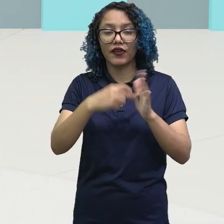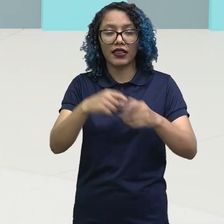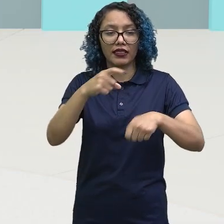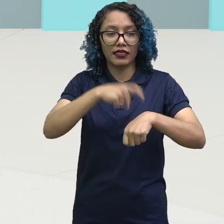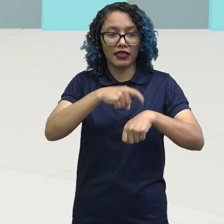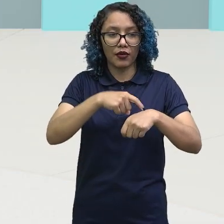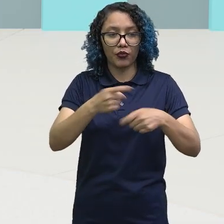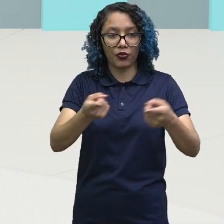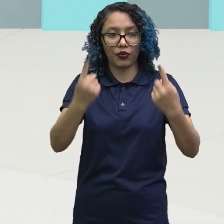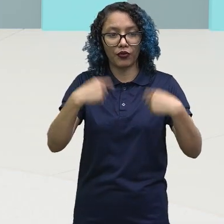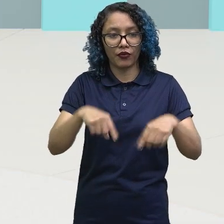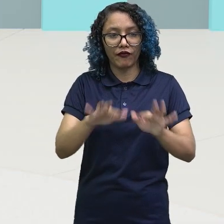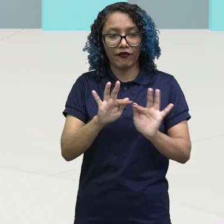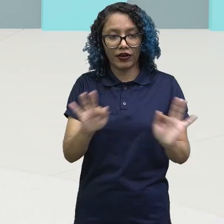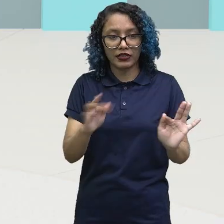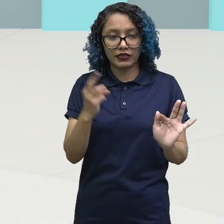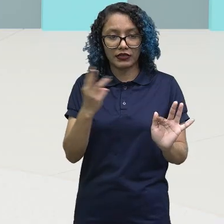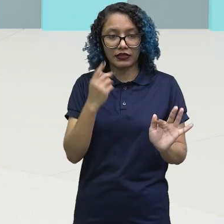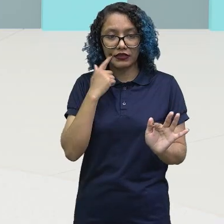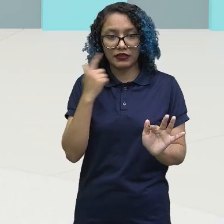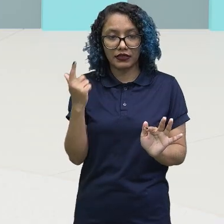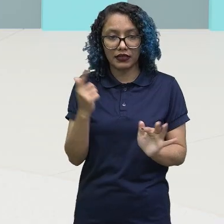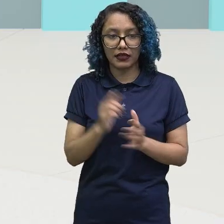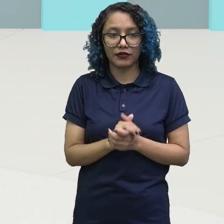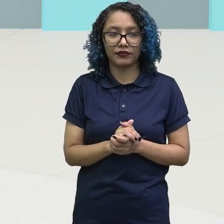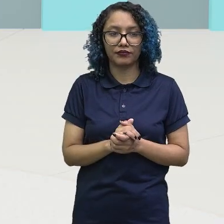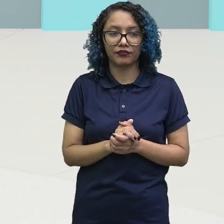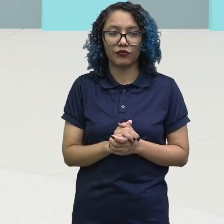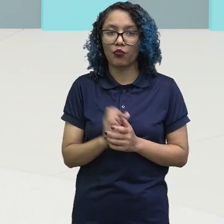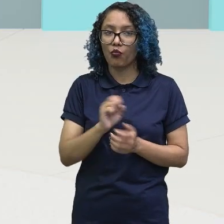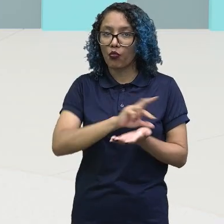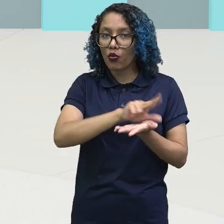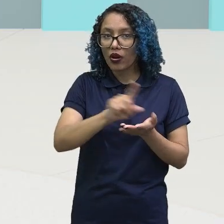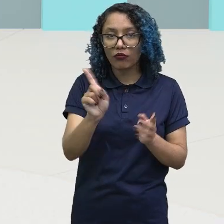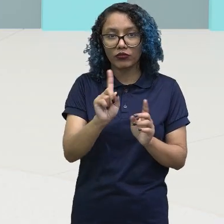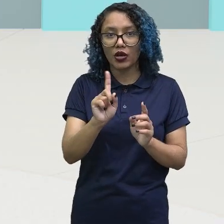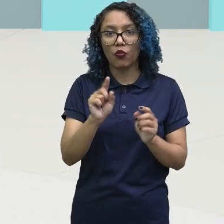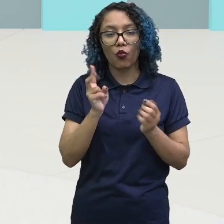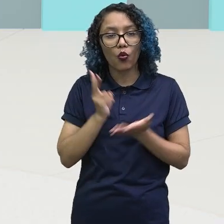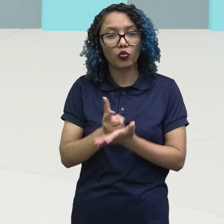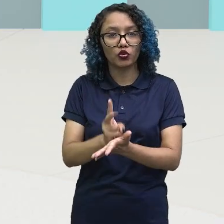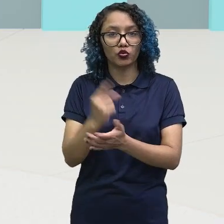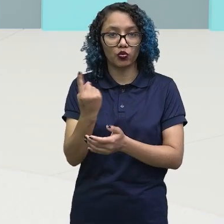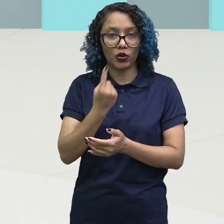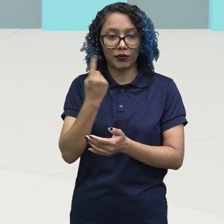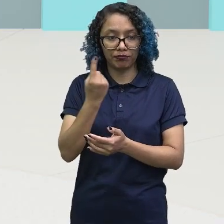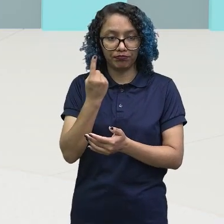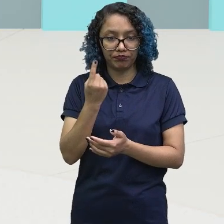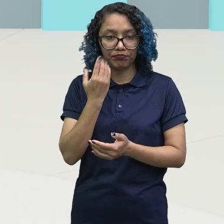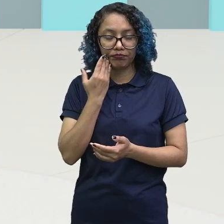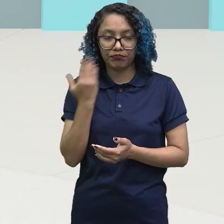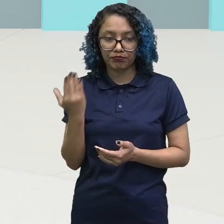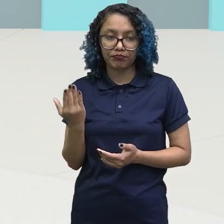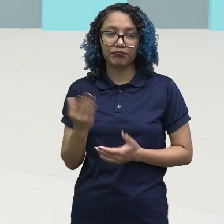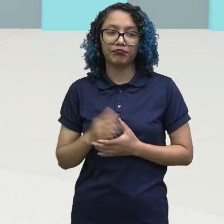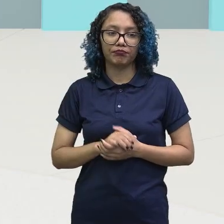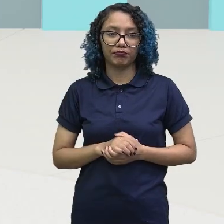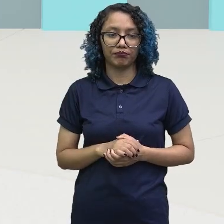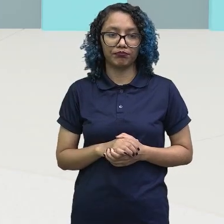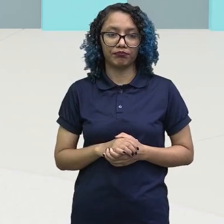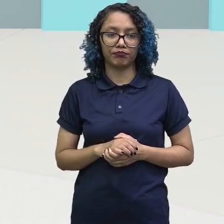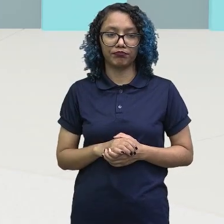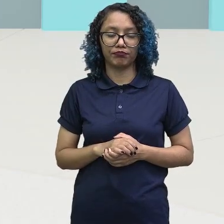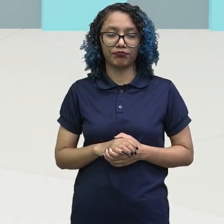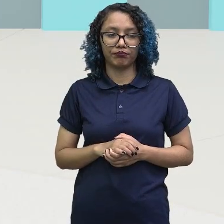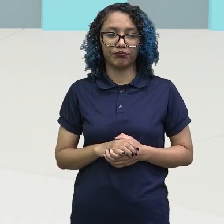que ela atrasou. Não vai para o plural, fica no singular. Deve fazer dias muito quentes